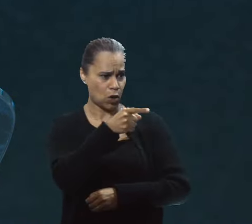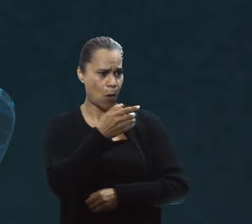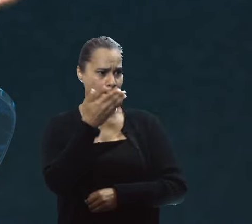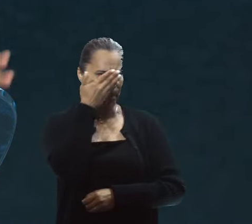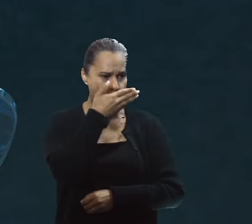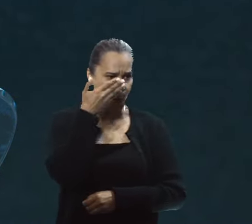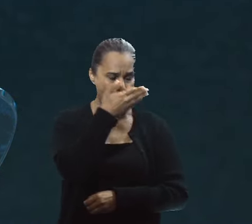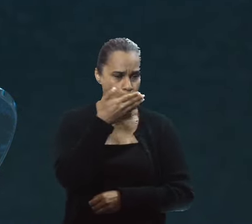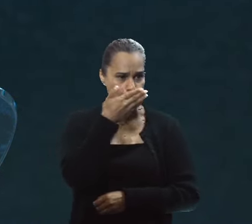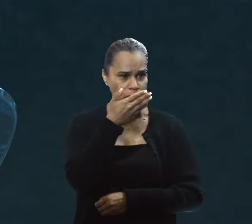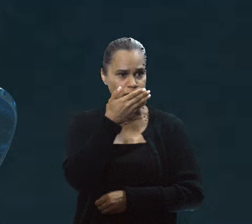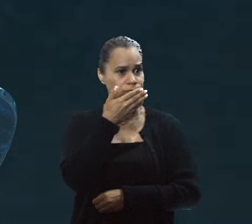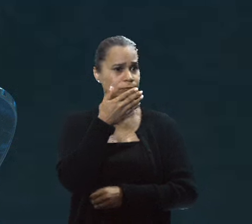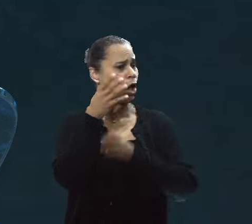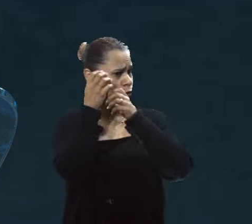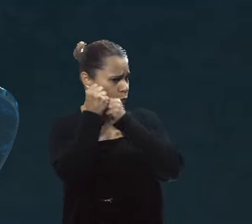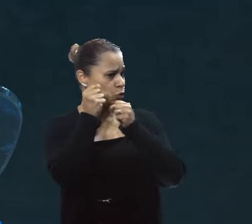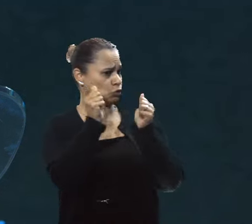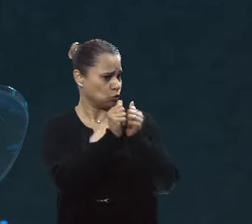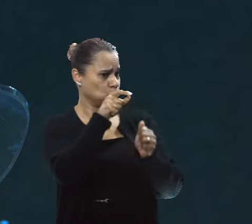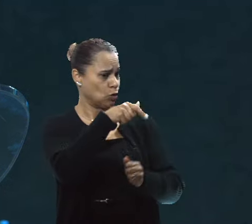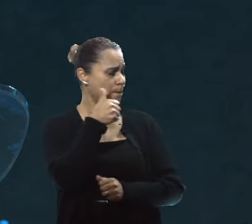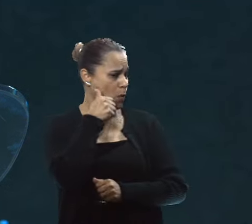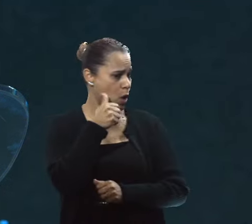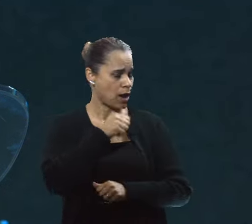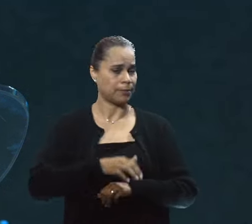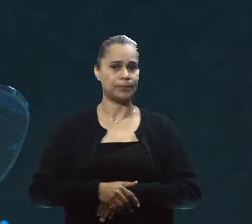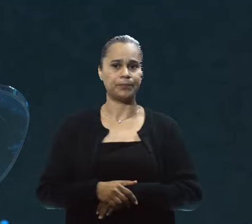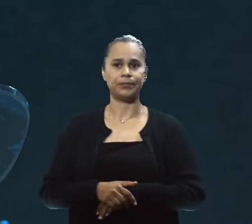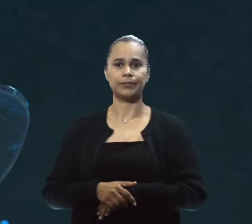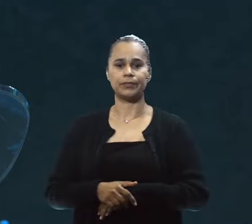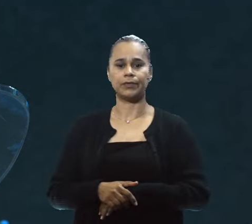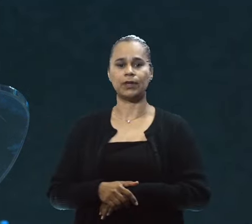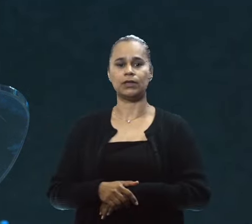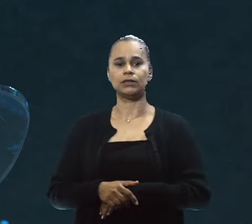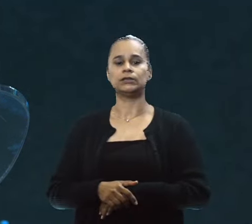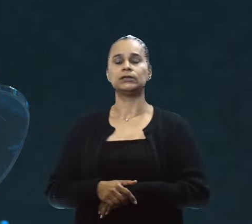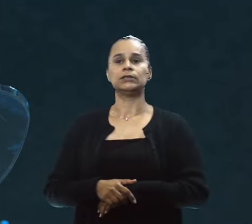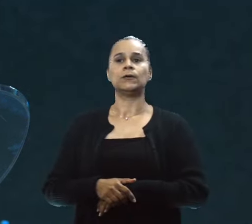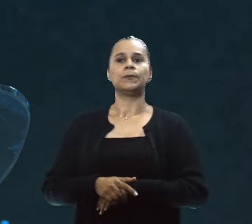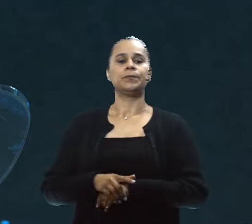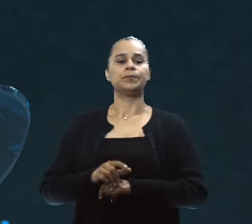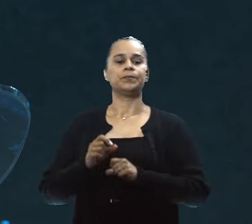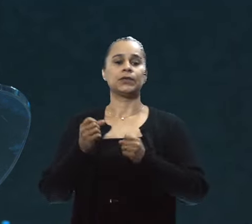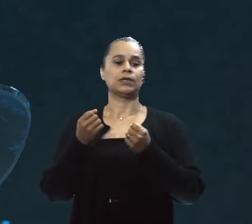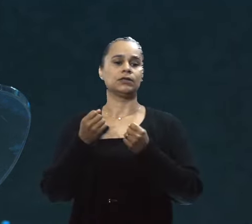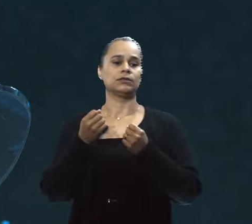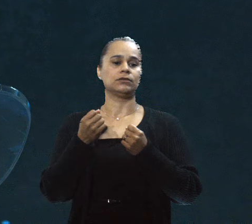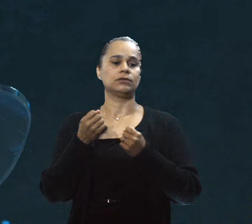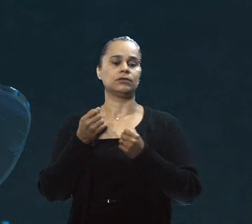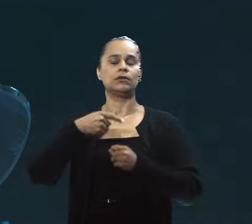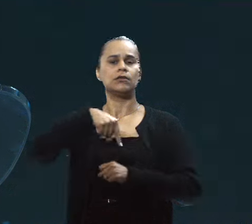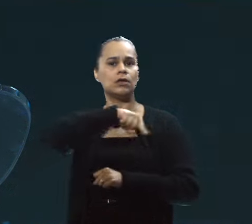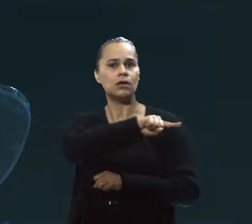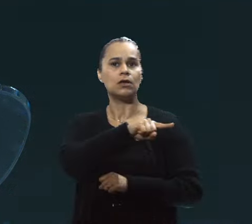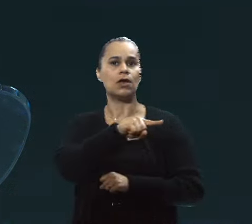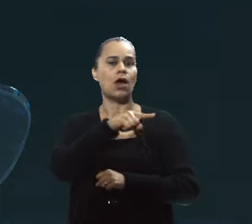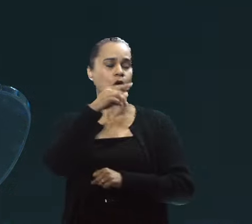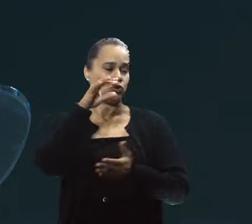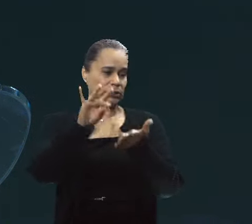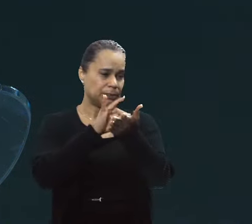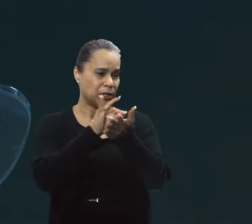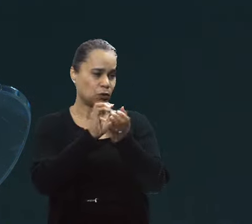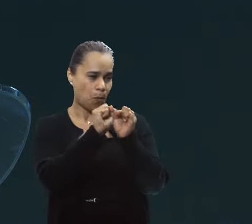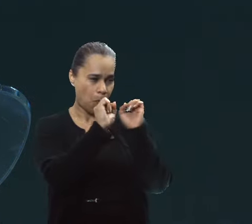a noite com ela. Sabendo que Sansão estava ali, os gazitas cercaram o lugar e ficaram à espera dele a